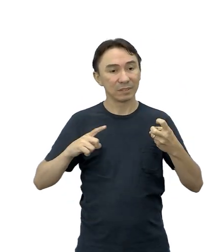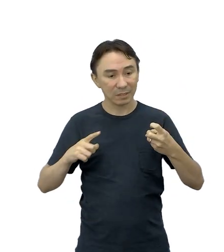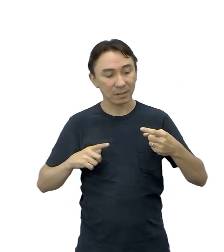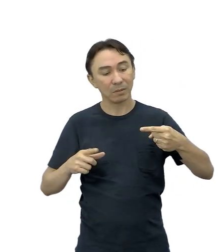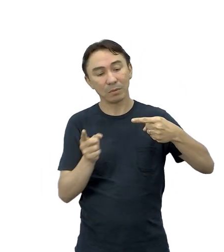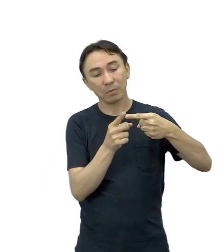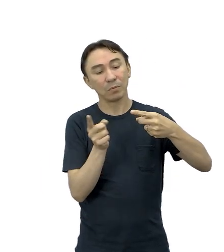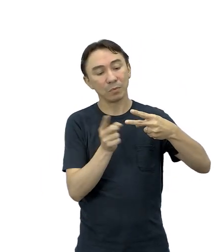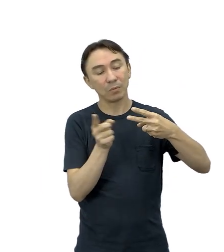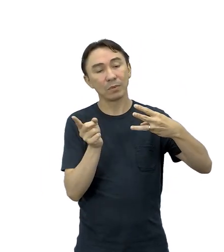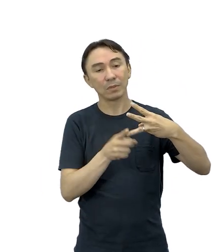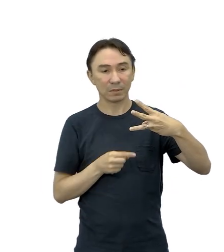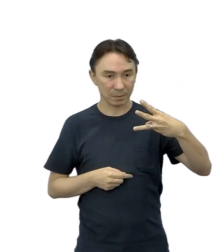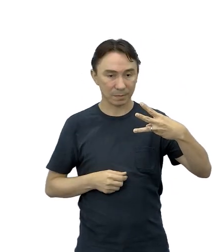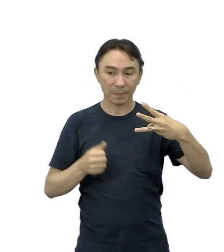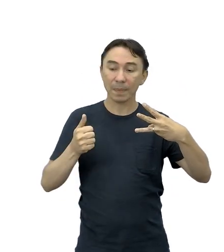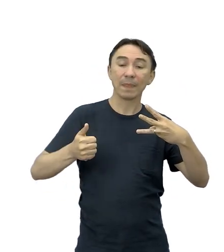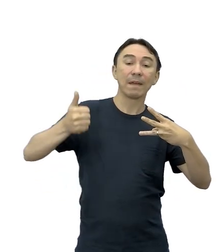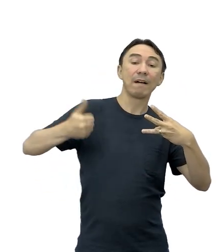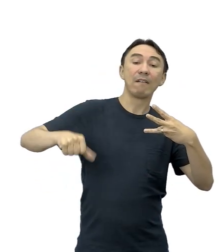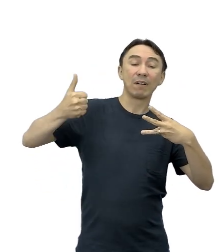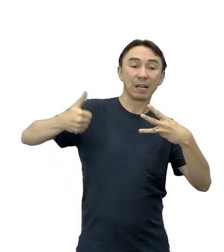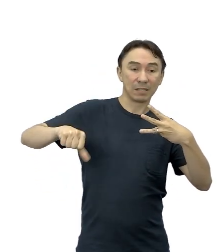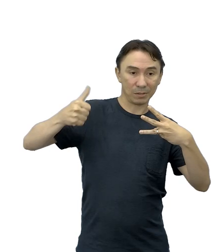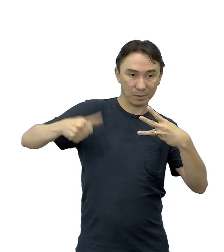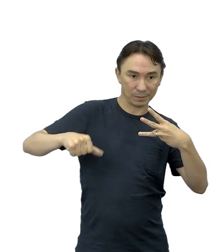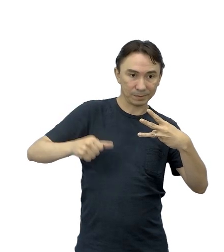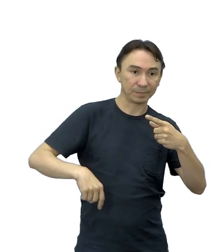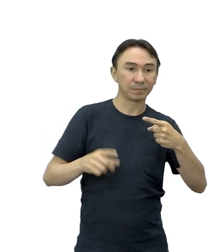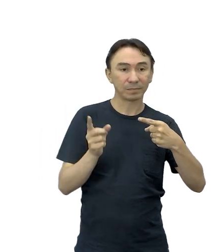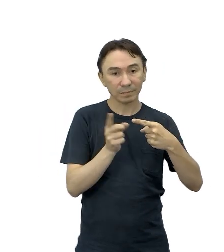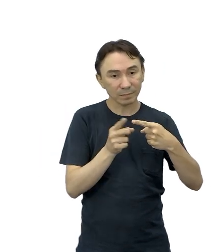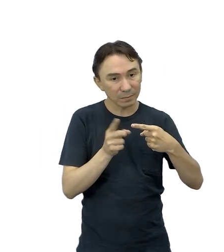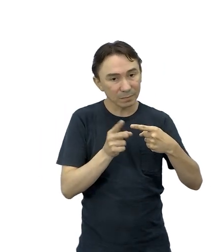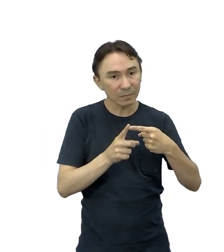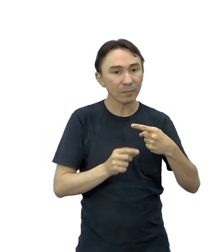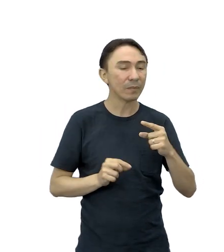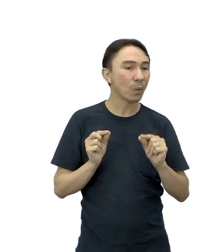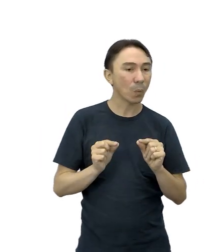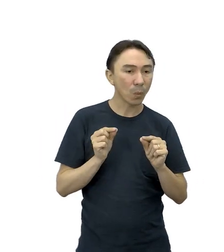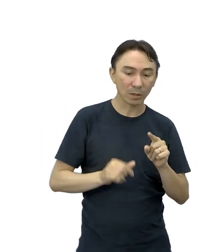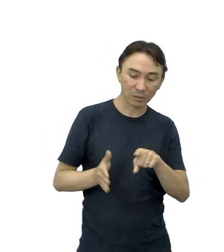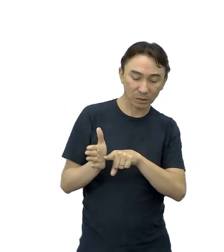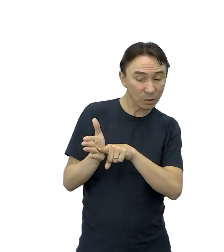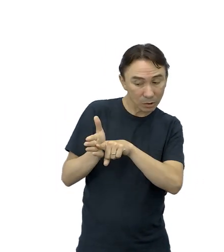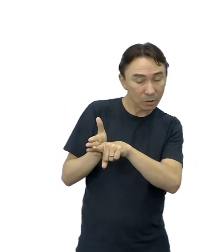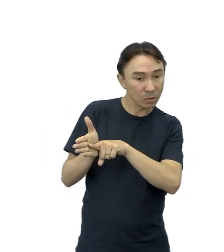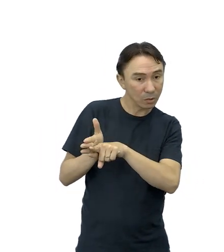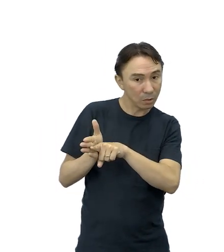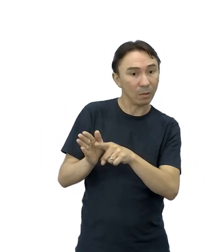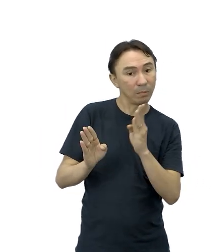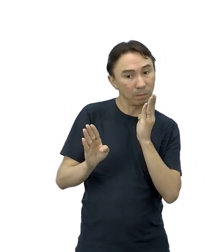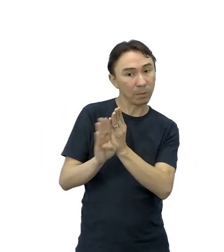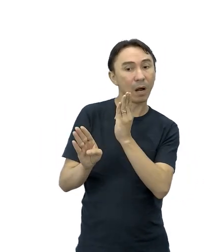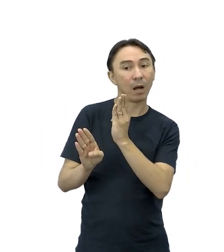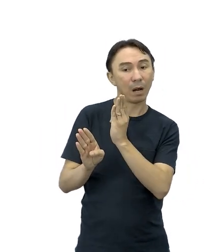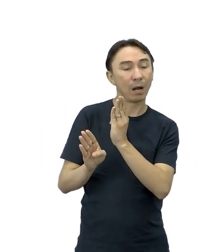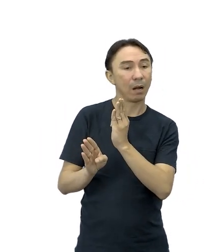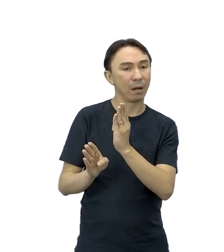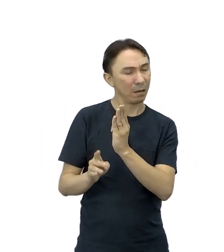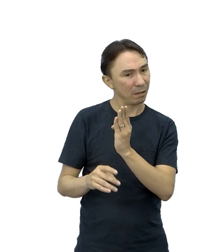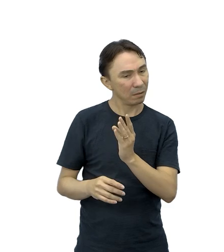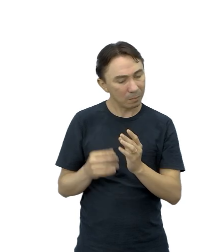principais avaliações, como essa ideia da diagnóstica e por que ela é importante. Eu acredito até que, além